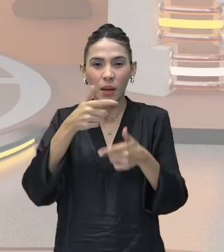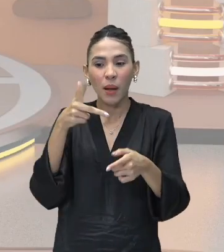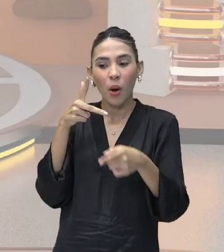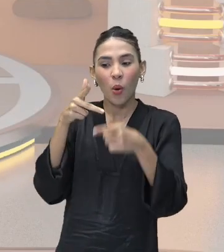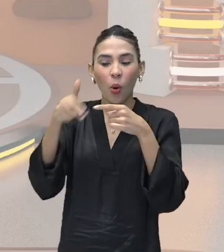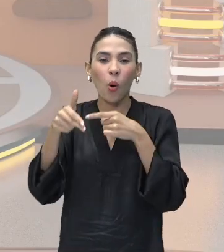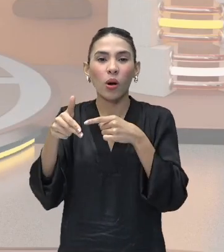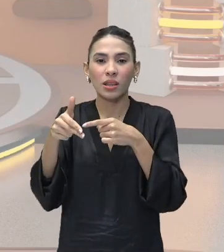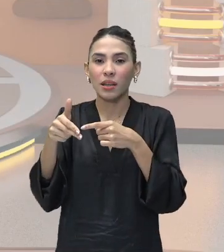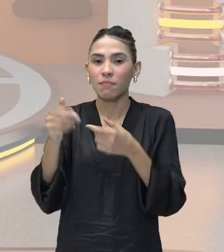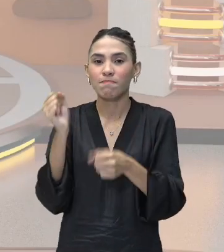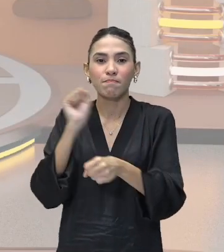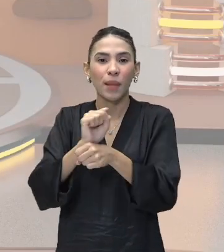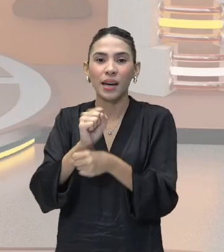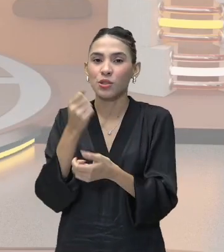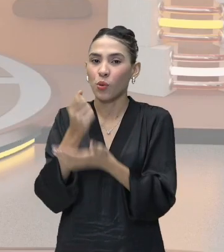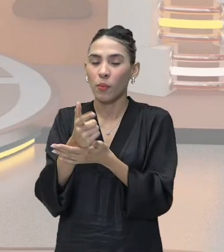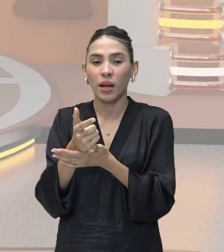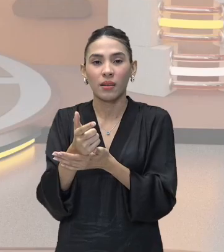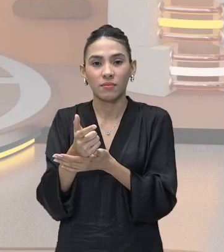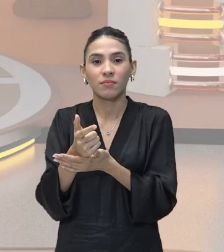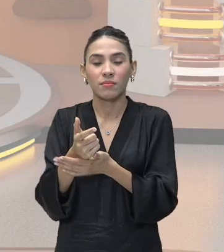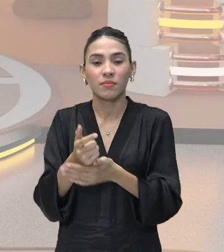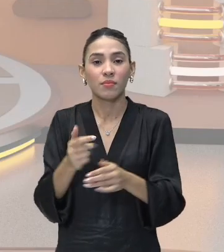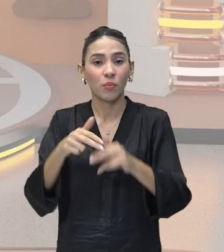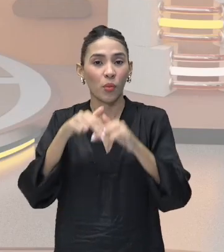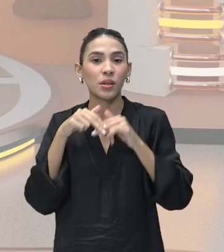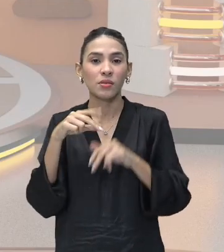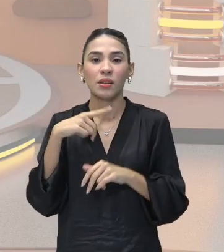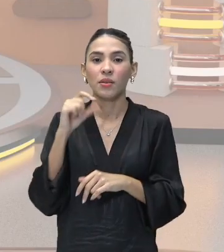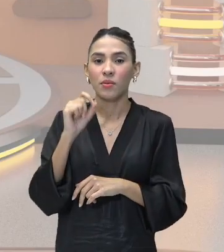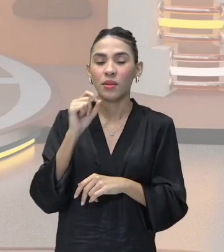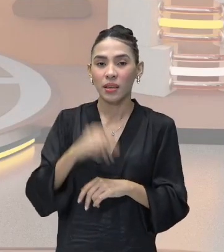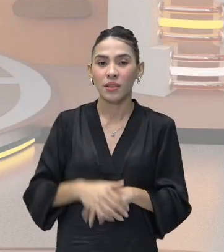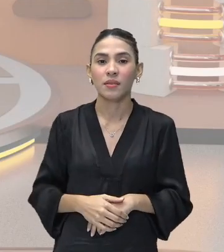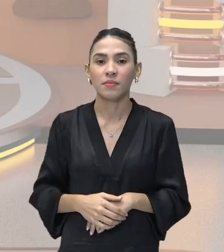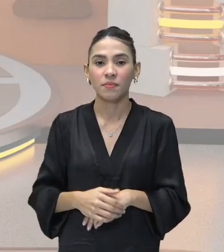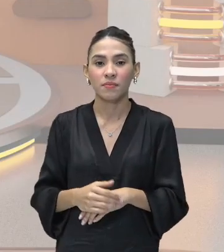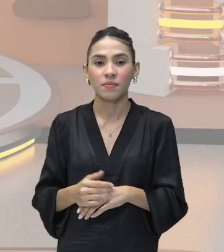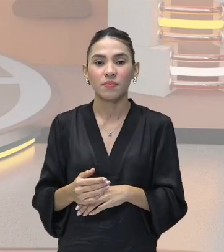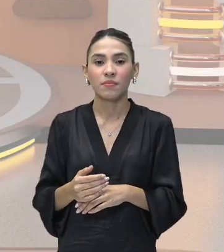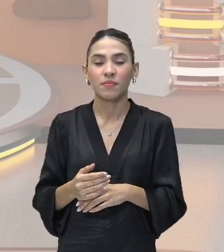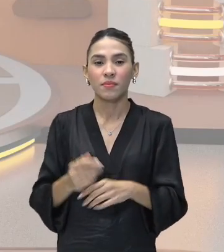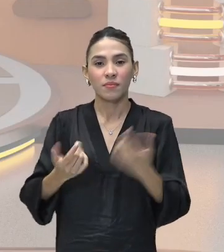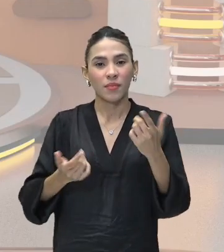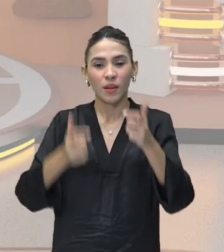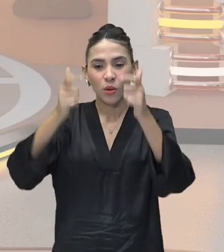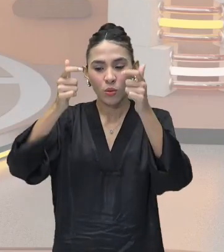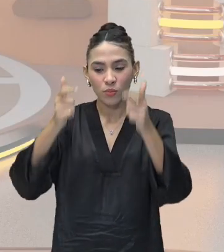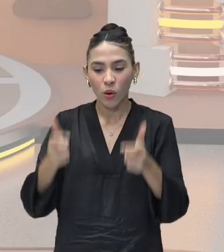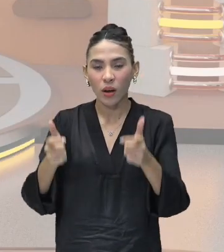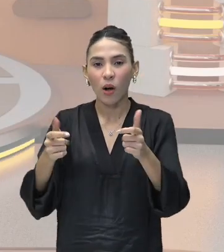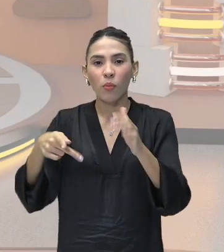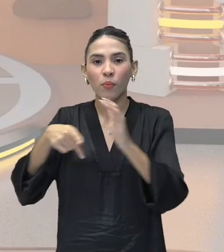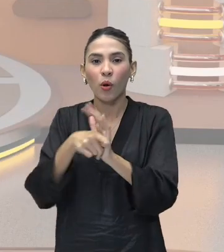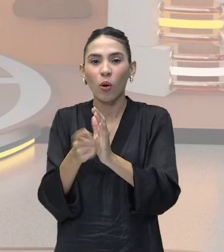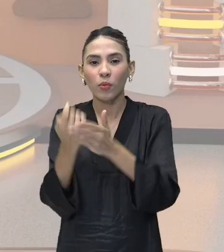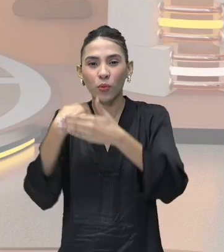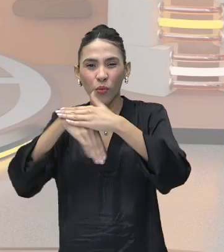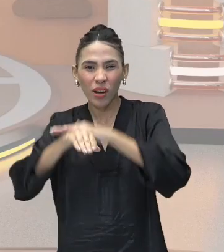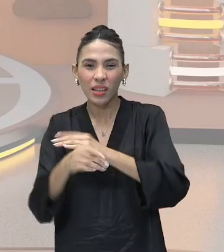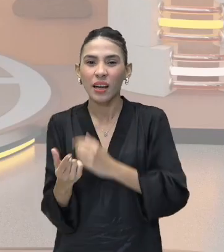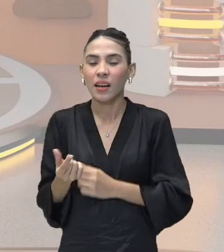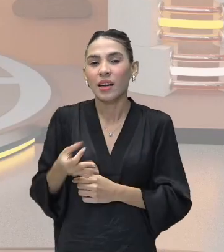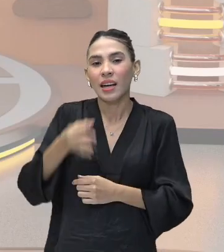café do Brasil. Dessa forma, nós vamos ter armazéns abarrotados de sacos de café, gerando